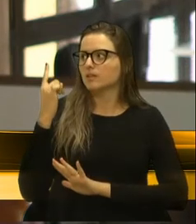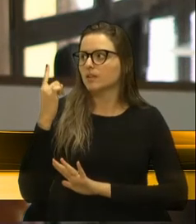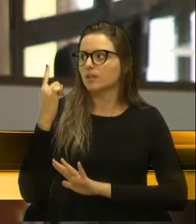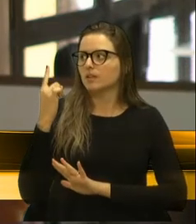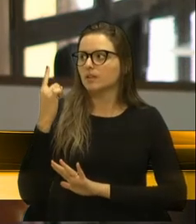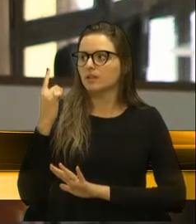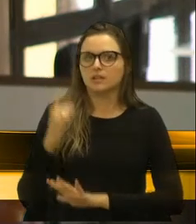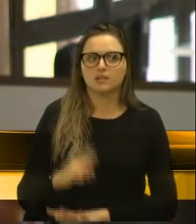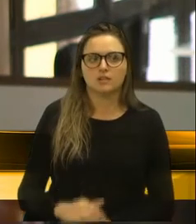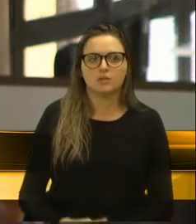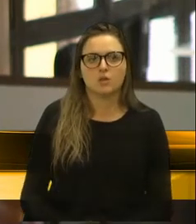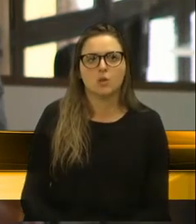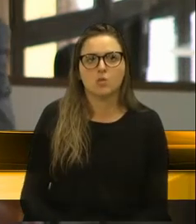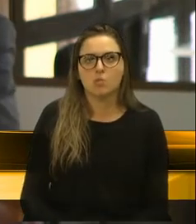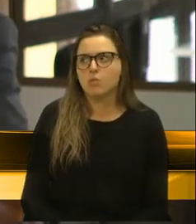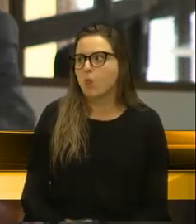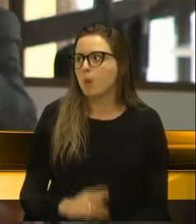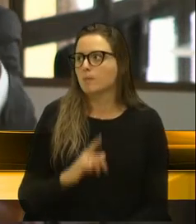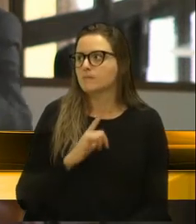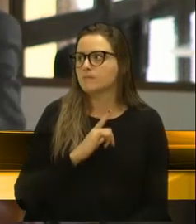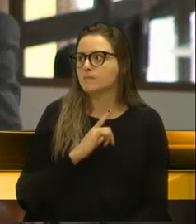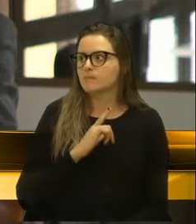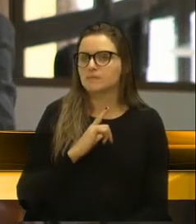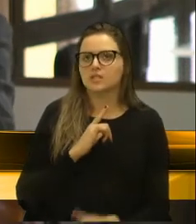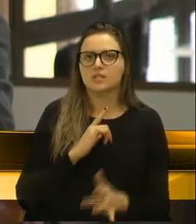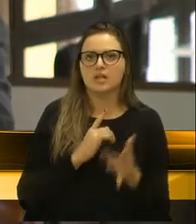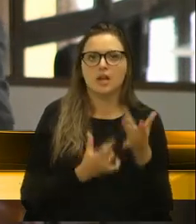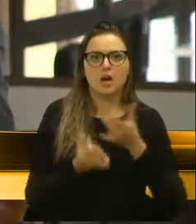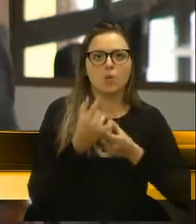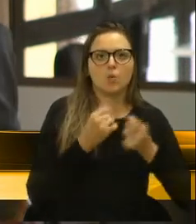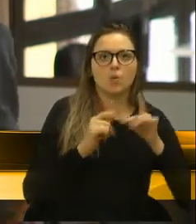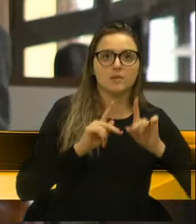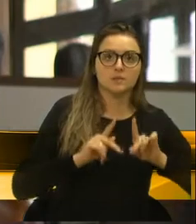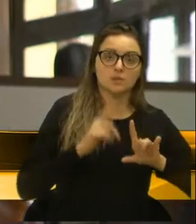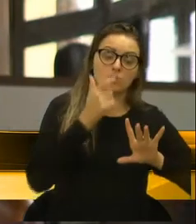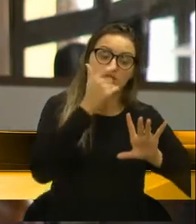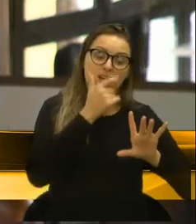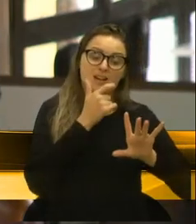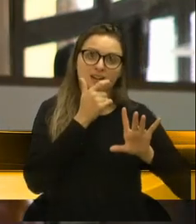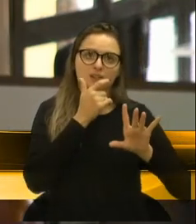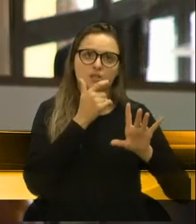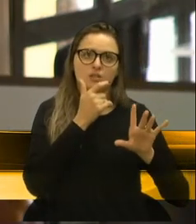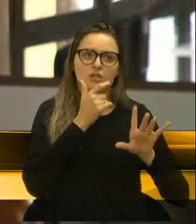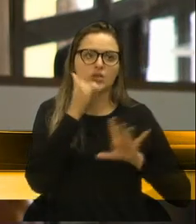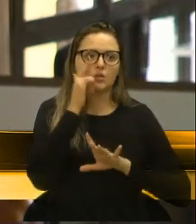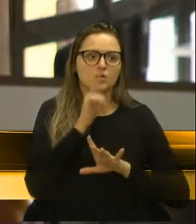de idolatrar alguns salvadores da pátria que eles poderão achar o caminho.